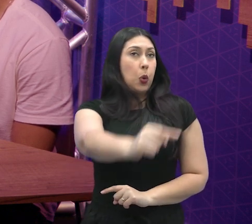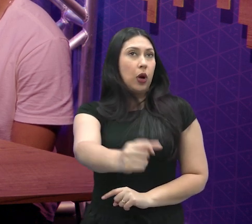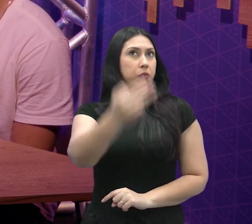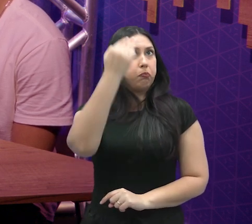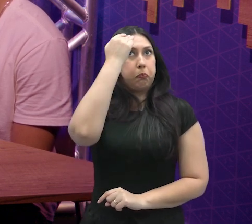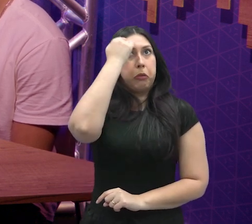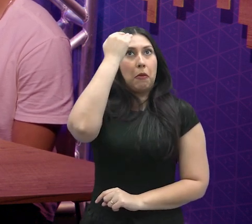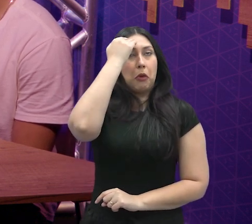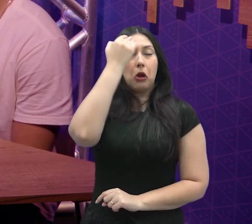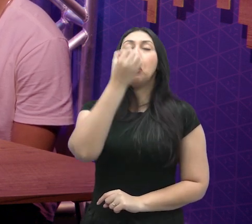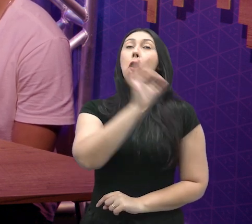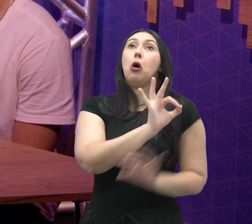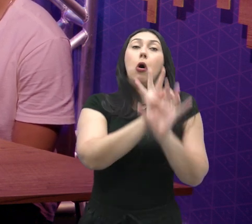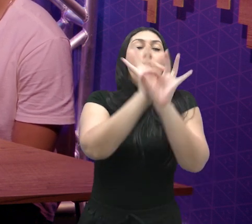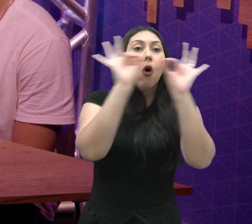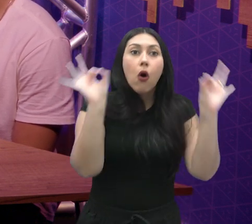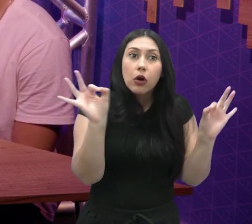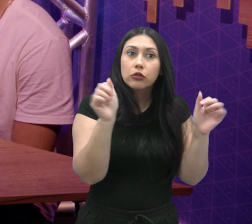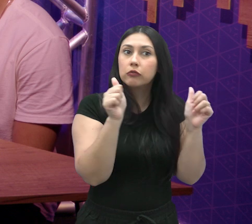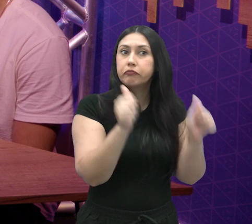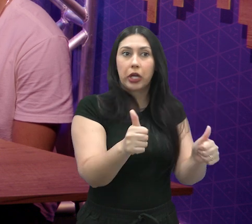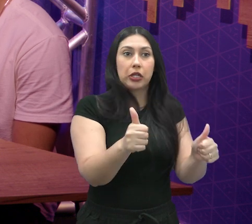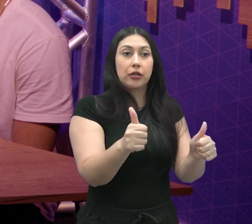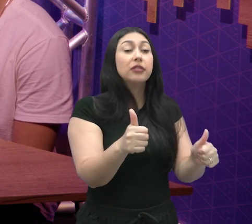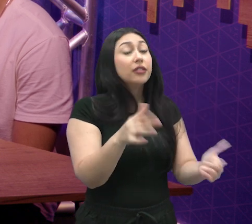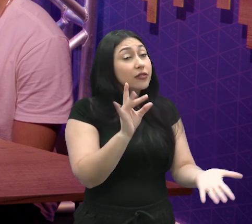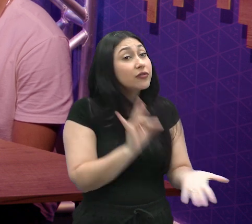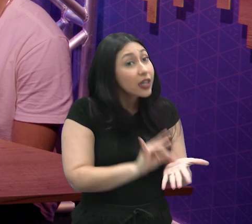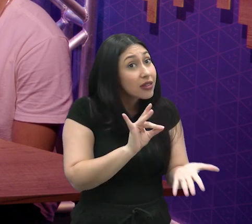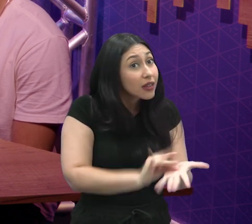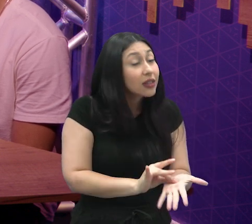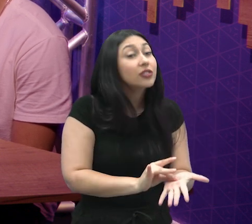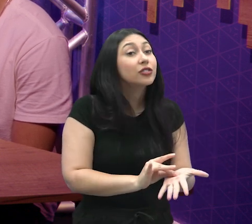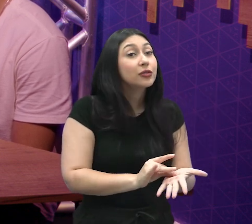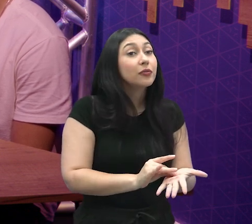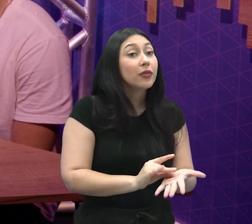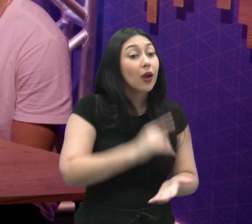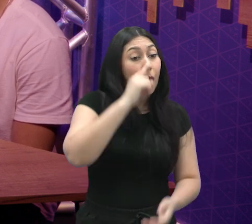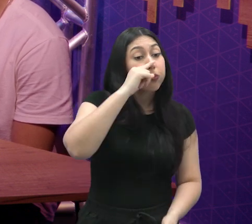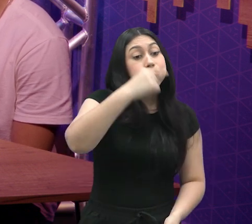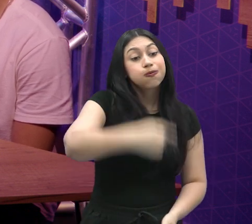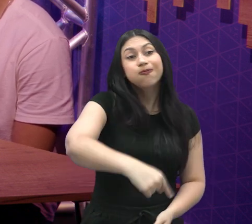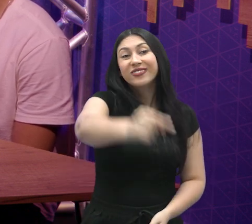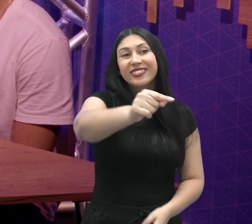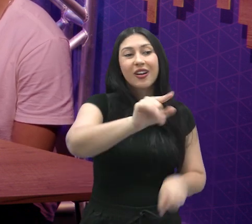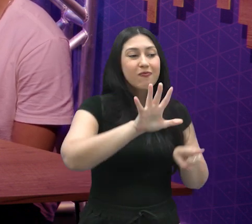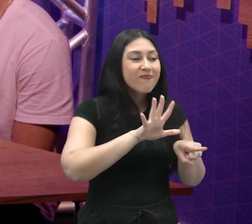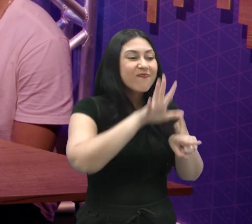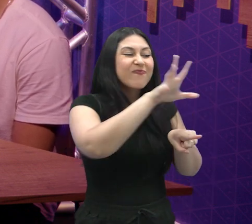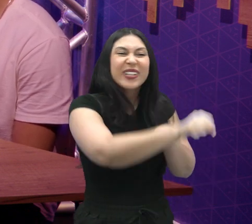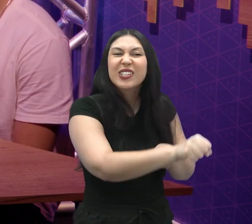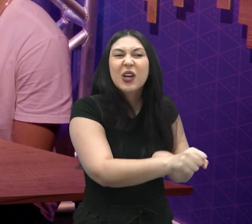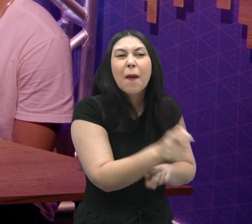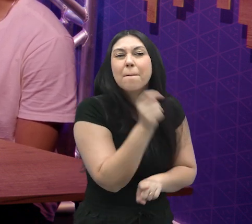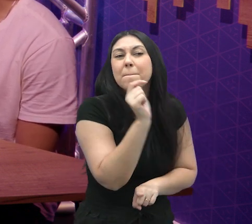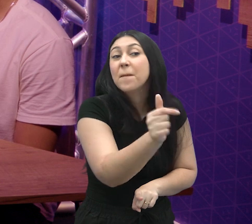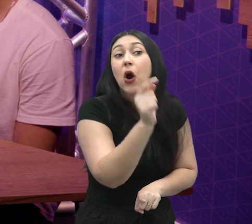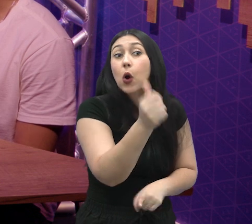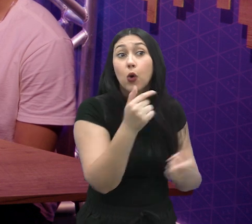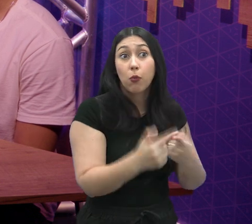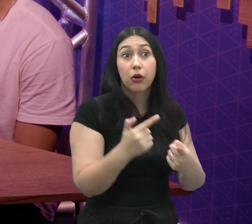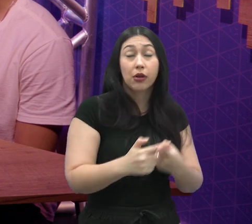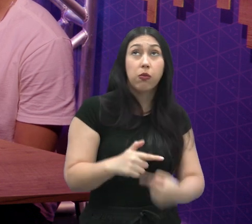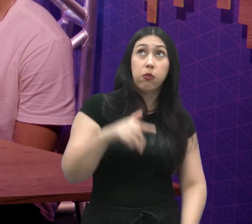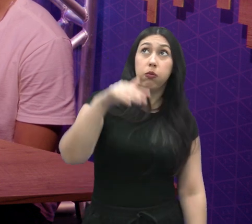de elefante, né, que elefantes são inteligentes e tudo mais. E é real isso, os elefantes, eles não têm predadores naturais, eles são